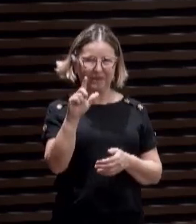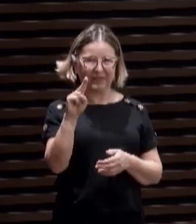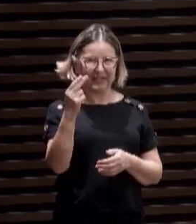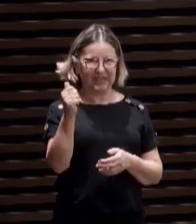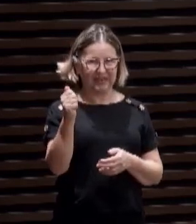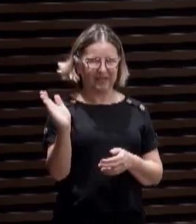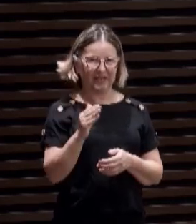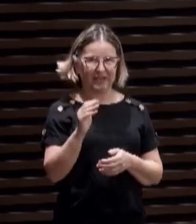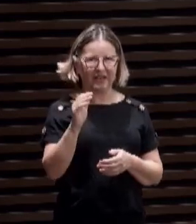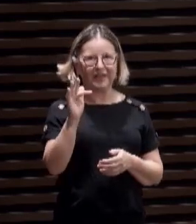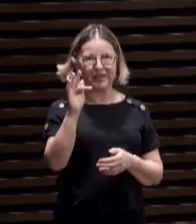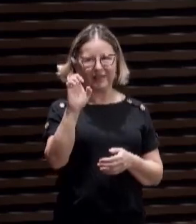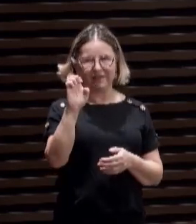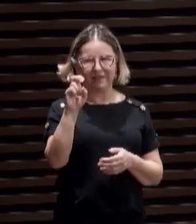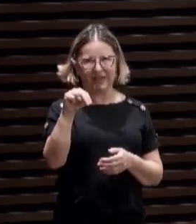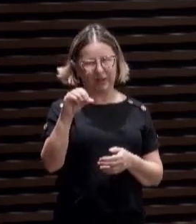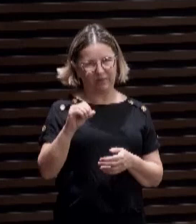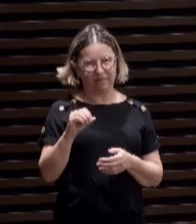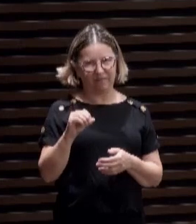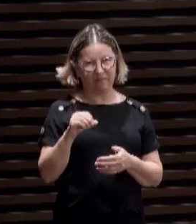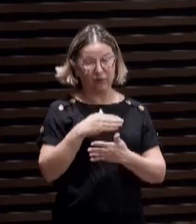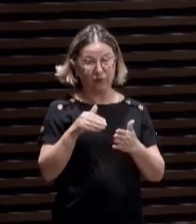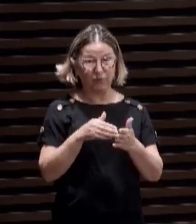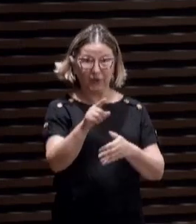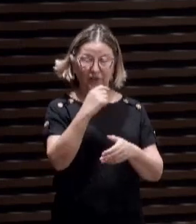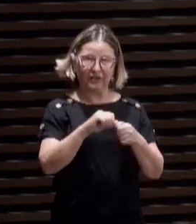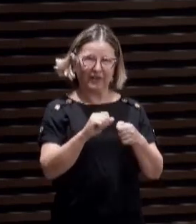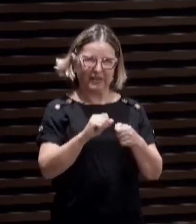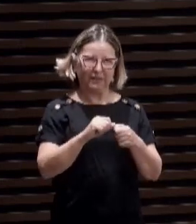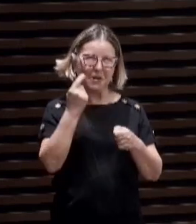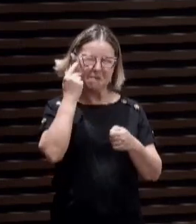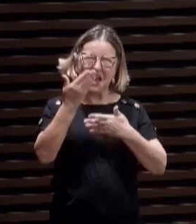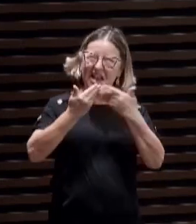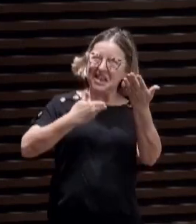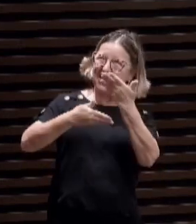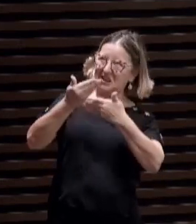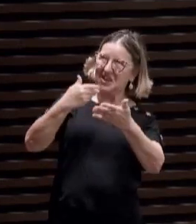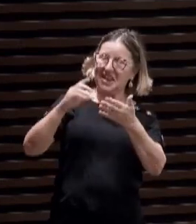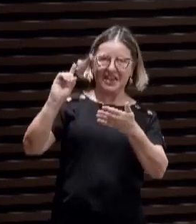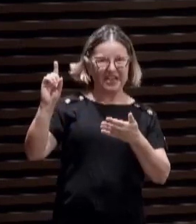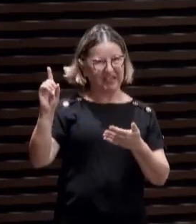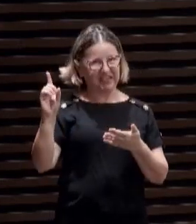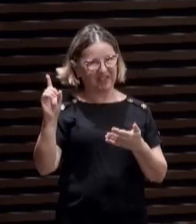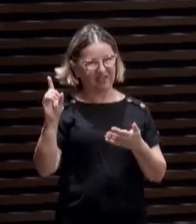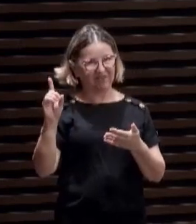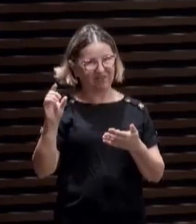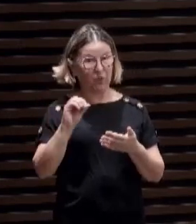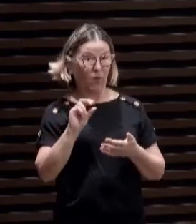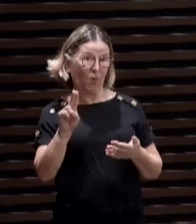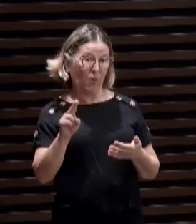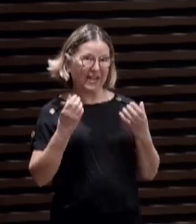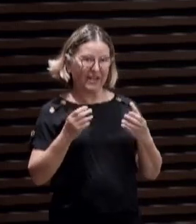de fazer uma troca com Ele, um alívio das nossas aflições, ou nós queremos fazer